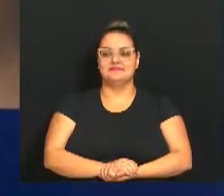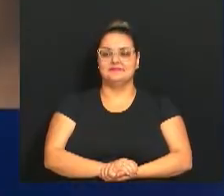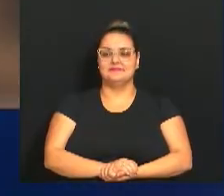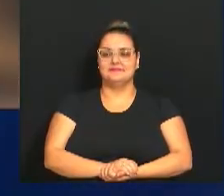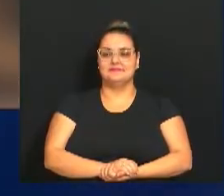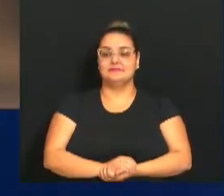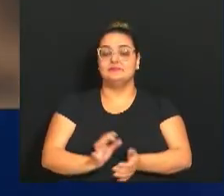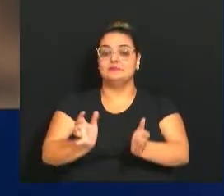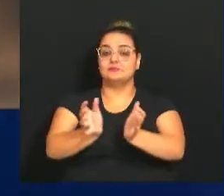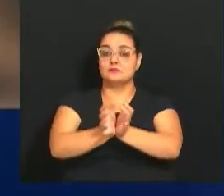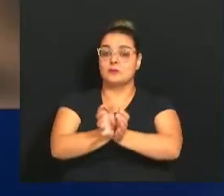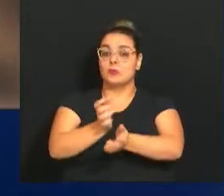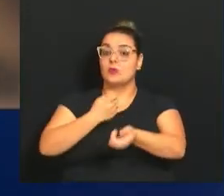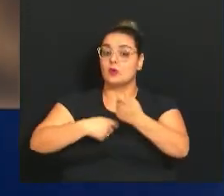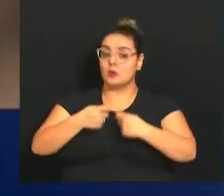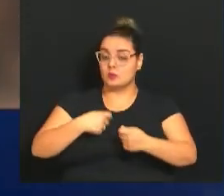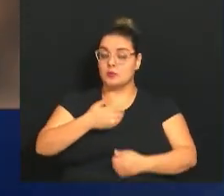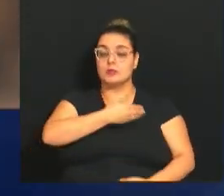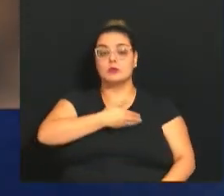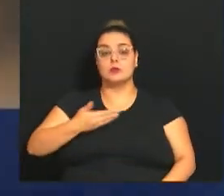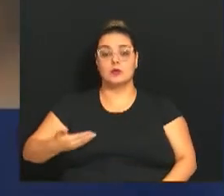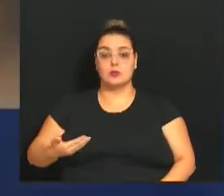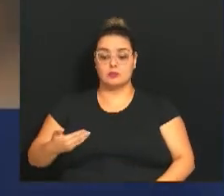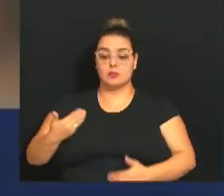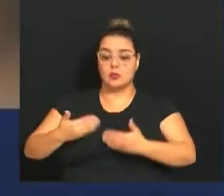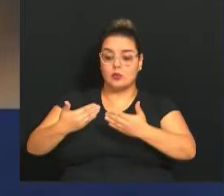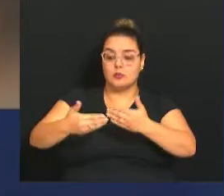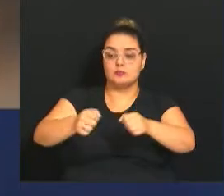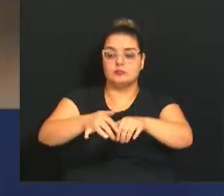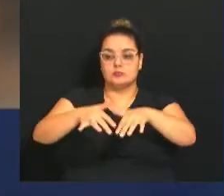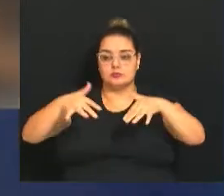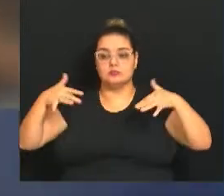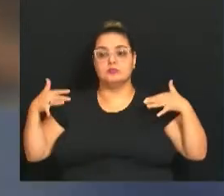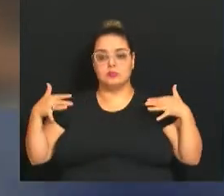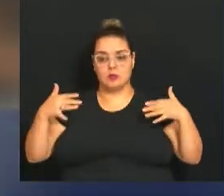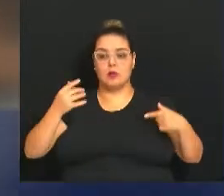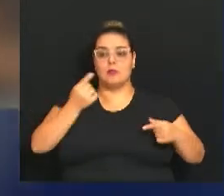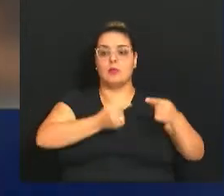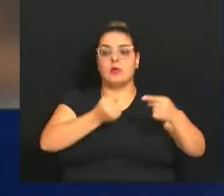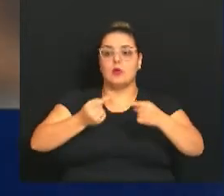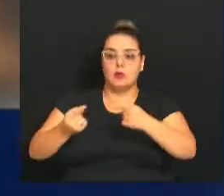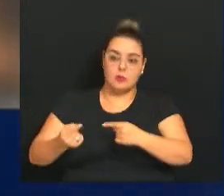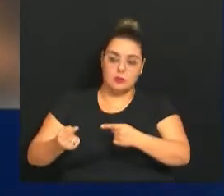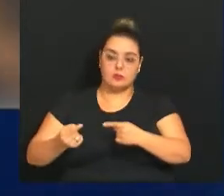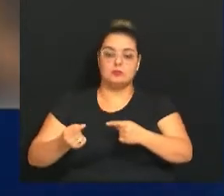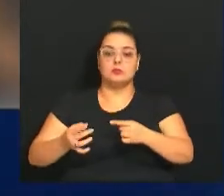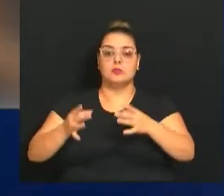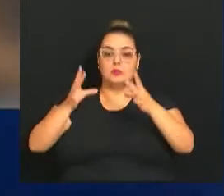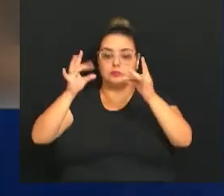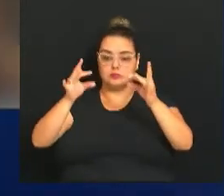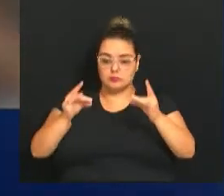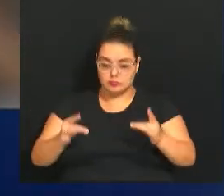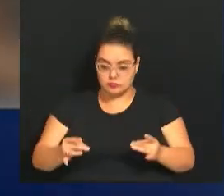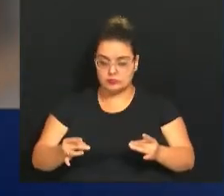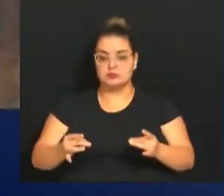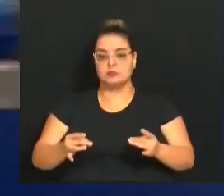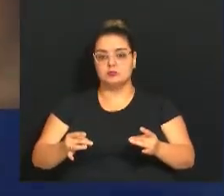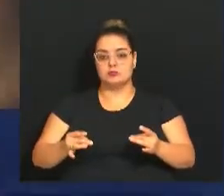Comissão de Administração Pública promove audiência pública para debater as funções gratificadas na